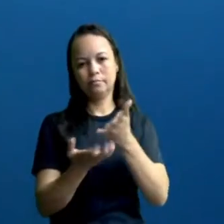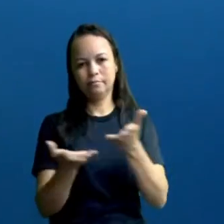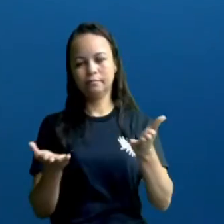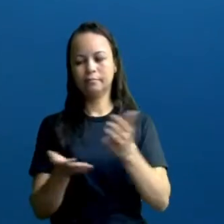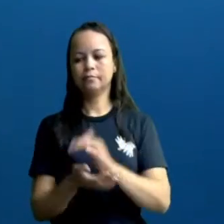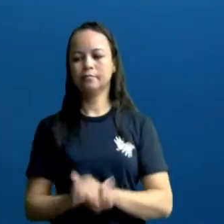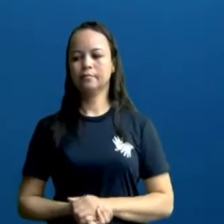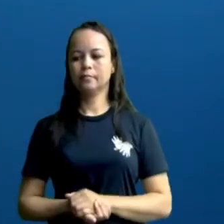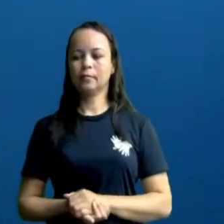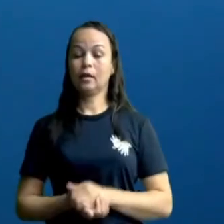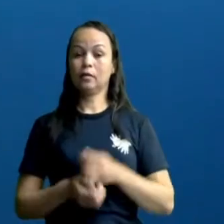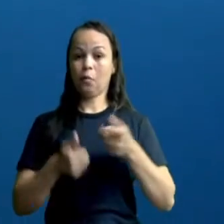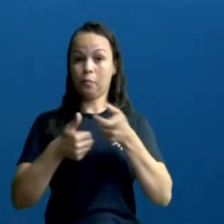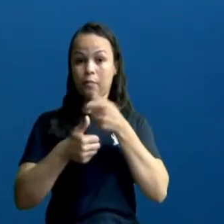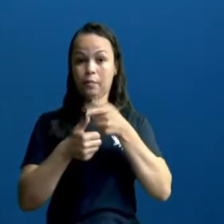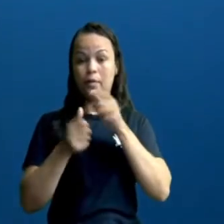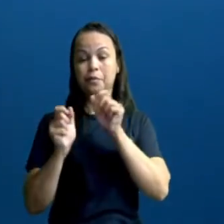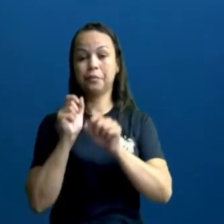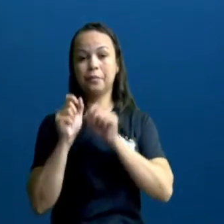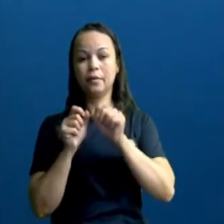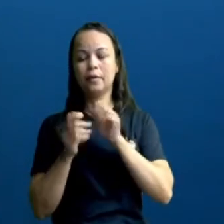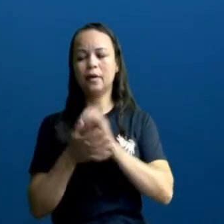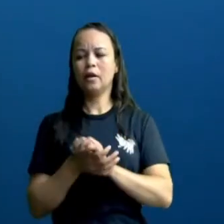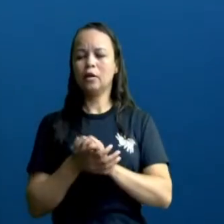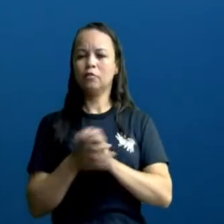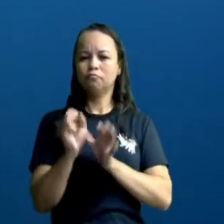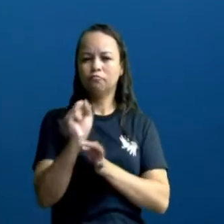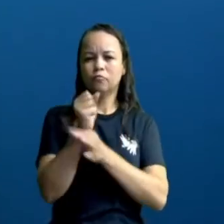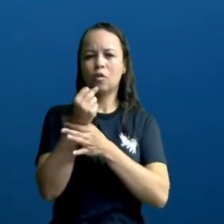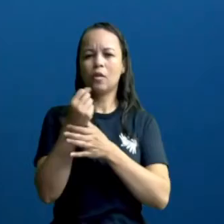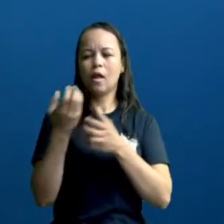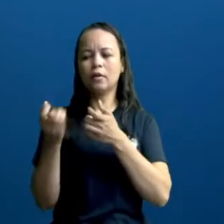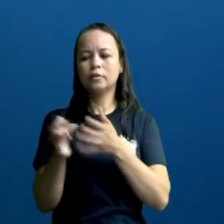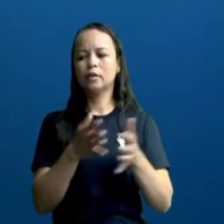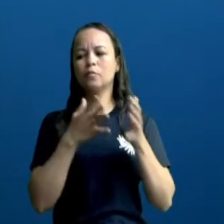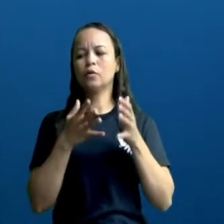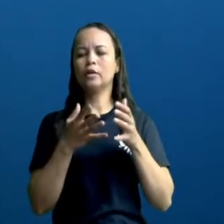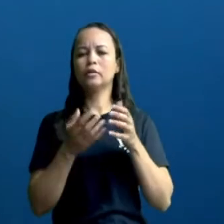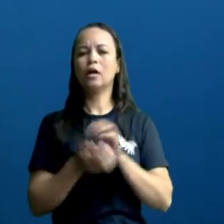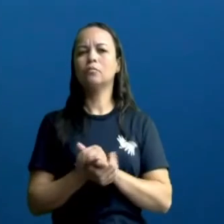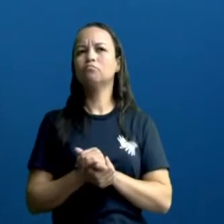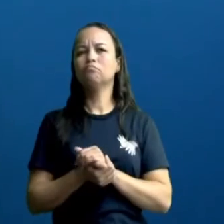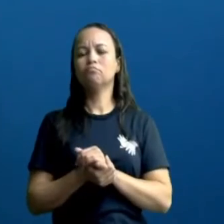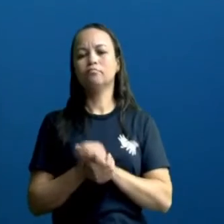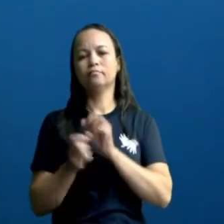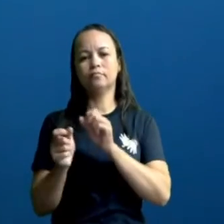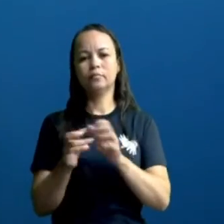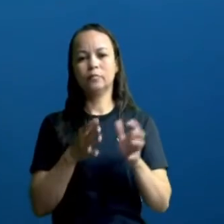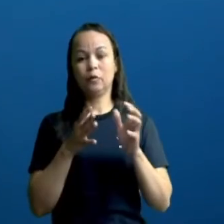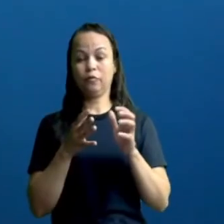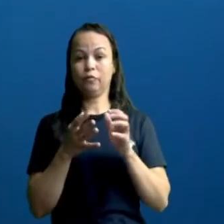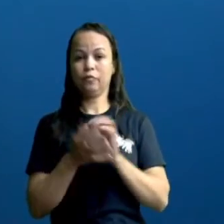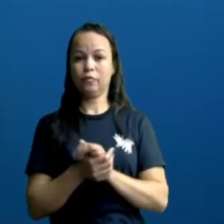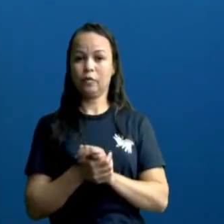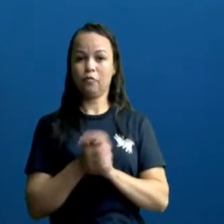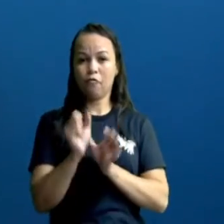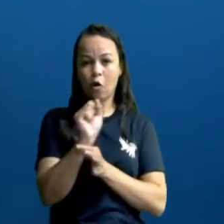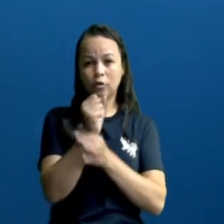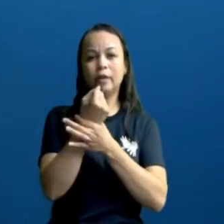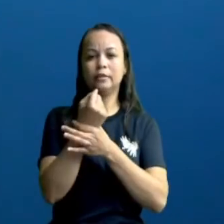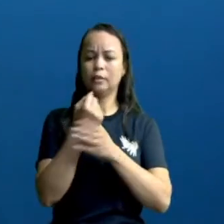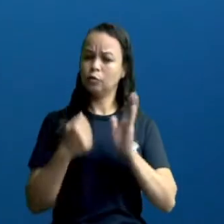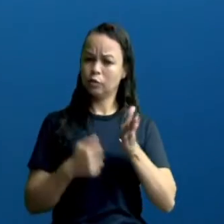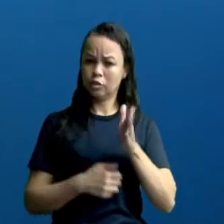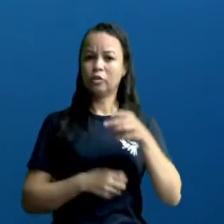Então, primeiro, fortalecendo o que a gente já falou, ou seja, a gente está ratificando, a gente está novamente fortalecendo o que a gente já